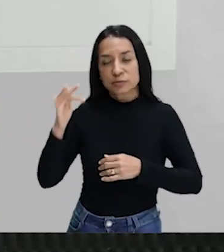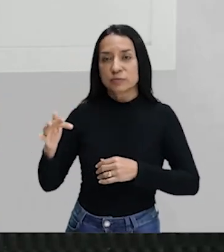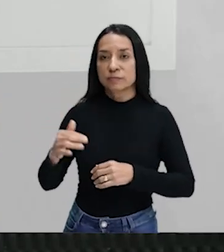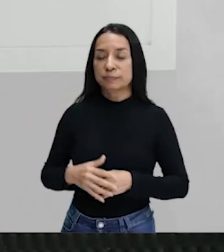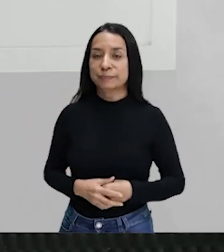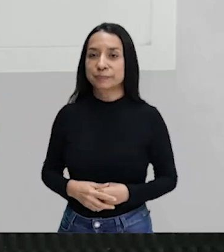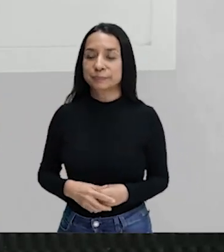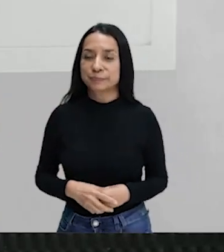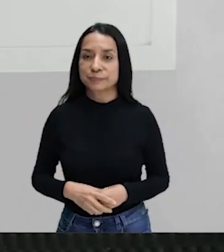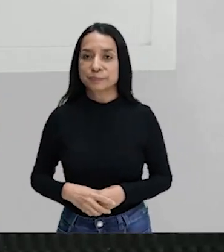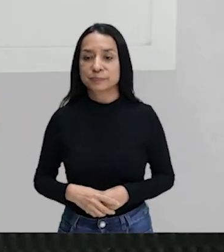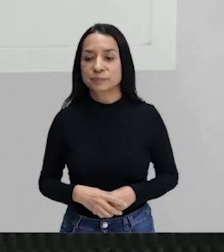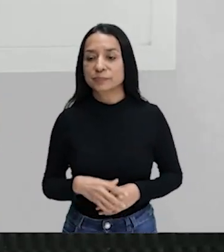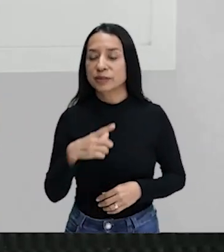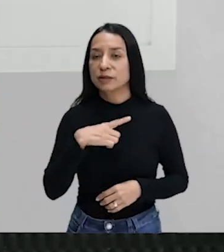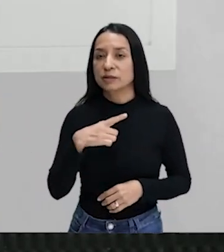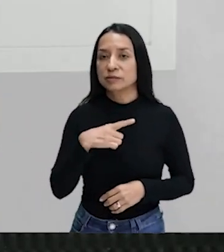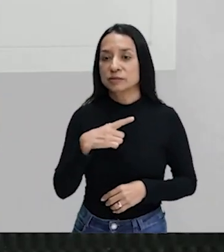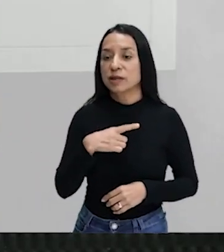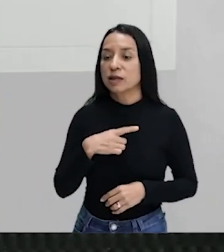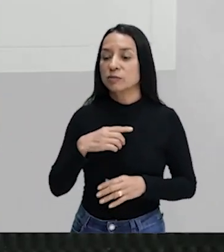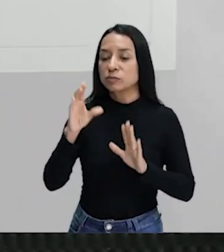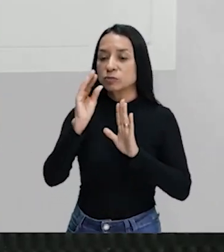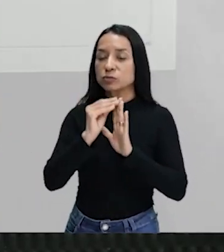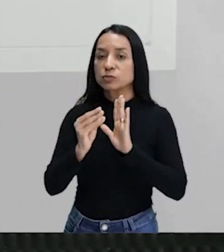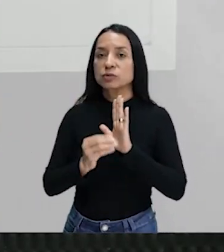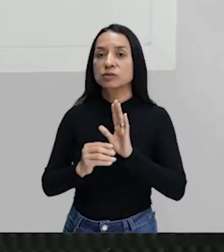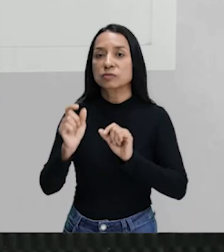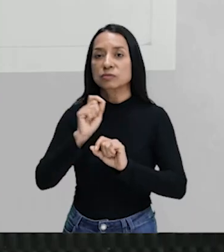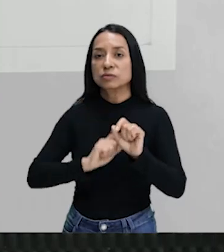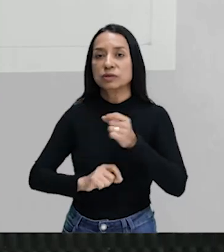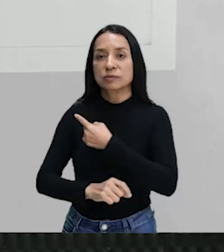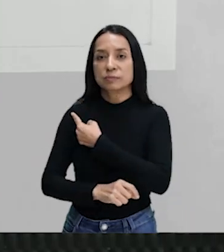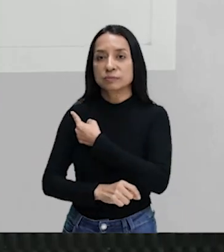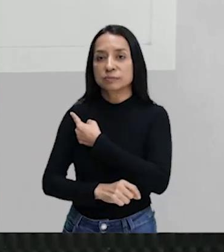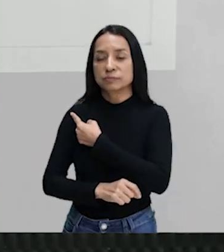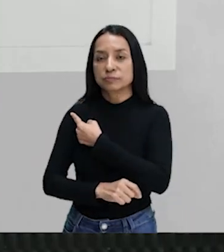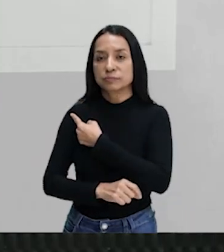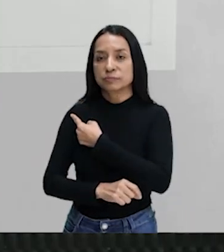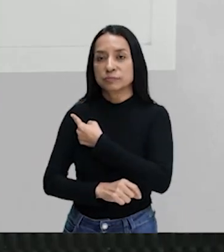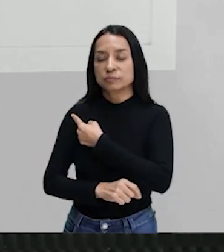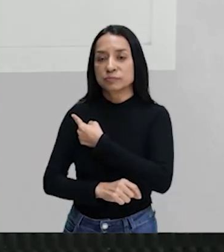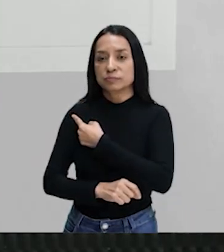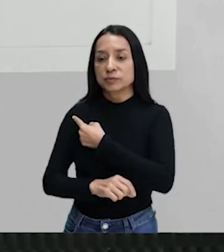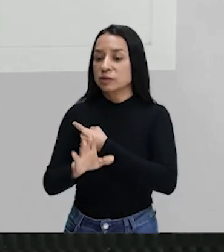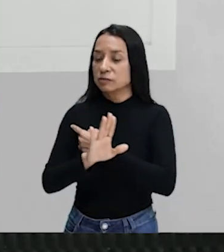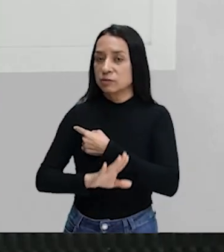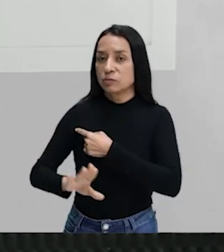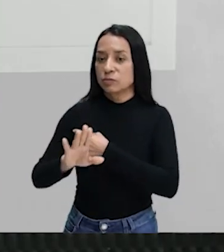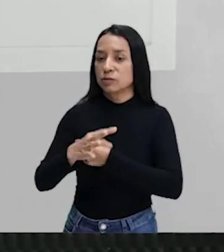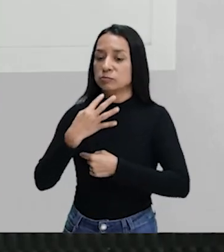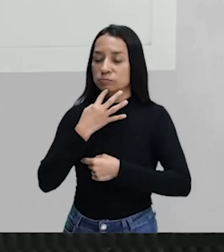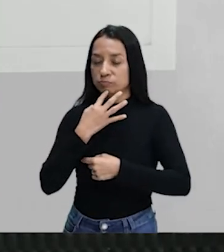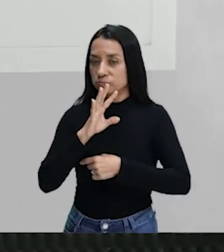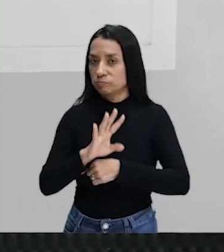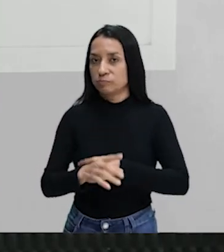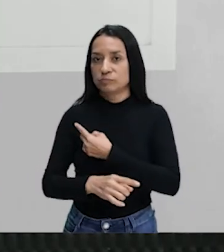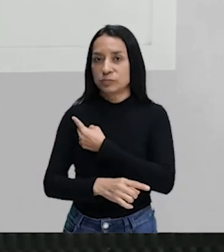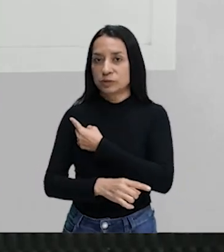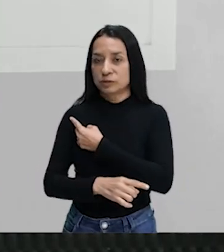aqui, ó. Nós temos um conteúdo que é o consequencialismo, que, diga de passagem, geralmente vocês não